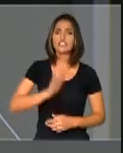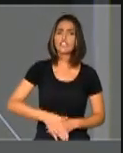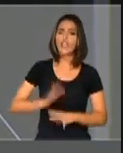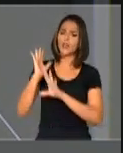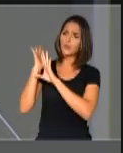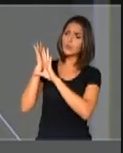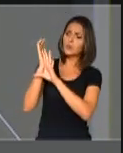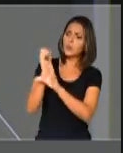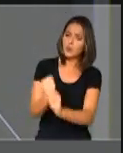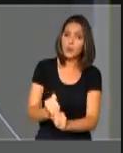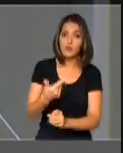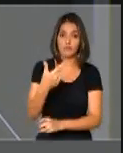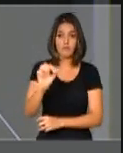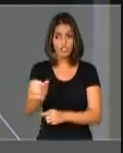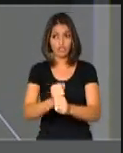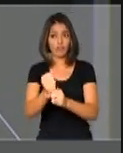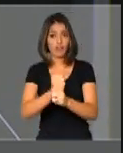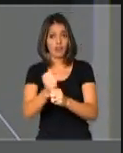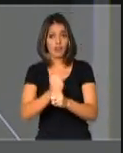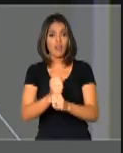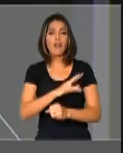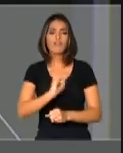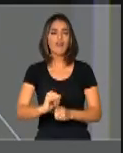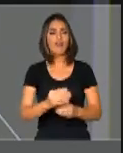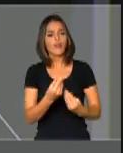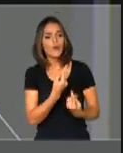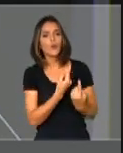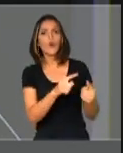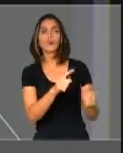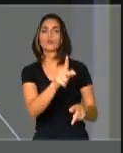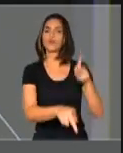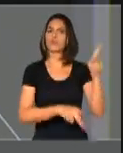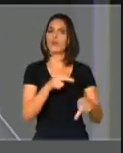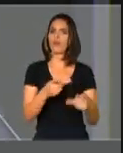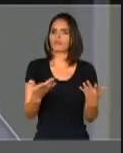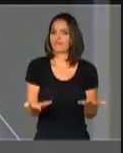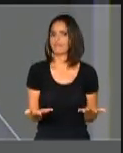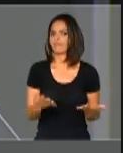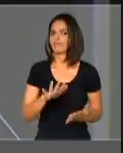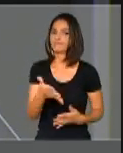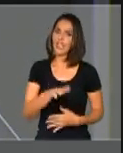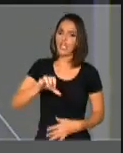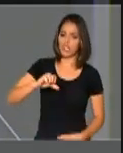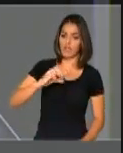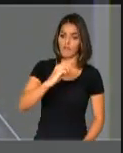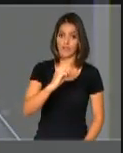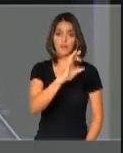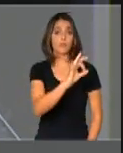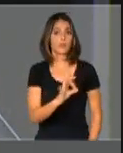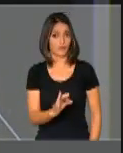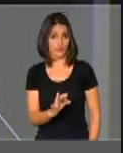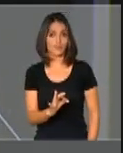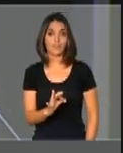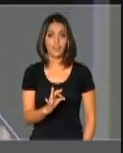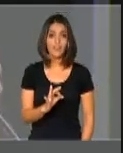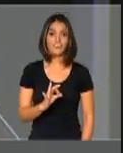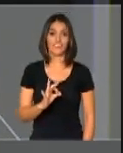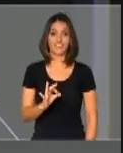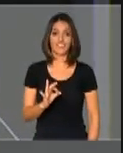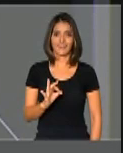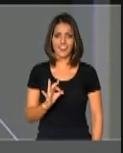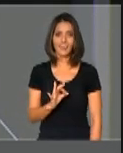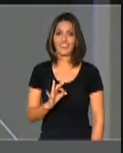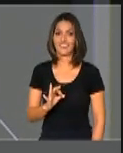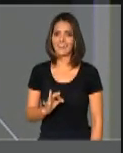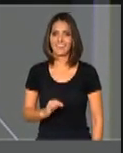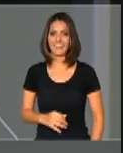20 anos, a reforma atingiria os mais pobres na casa de pouco mais de 90%. E aí o PSB, o